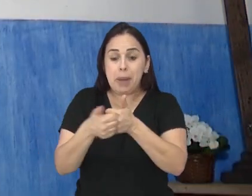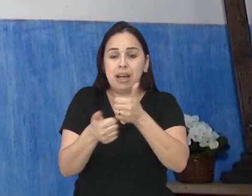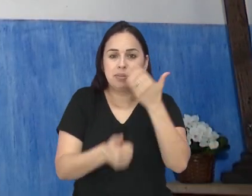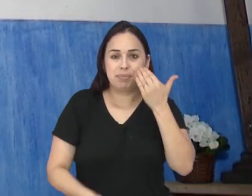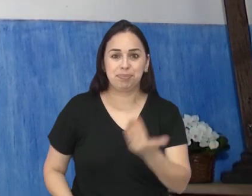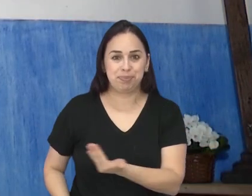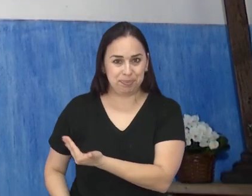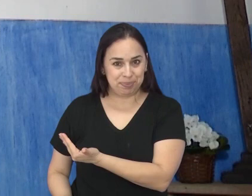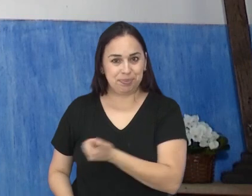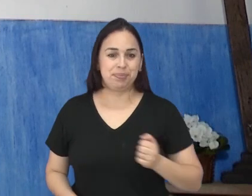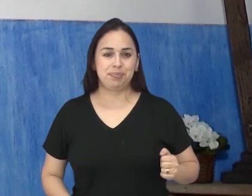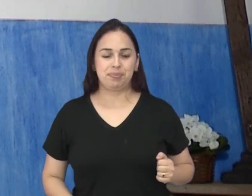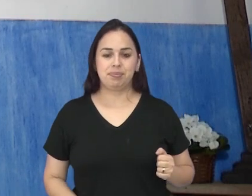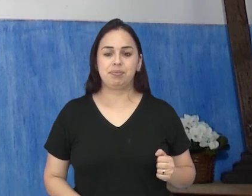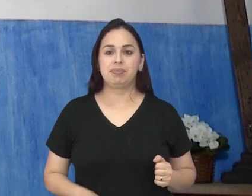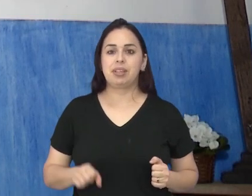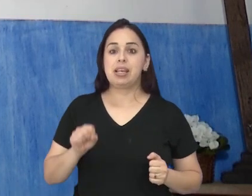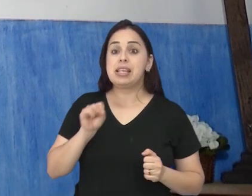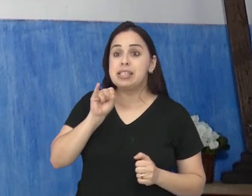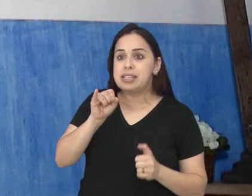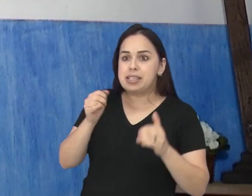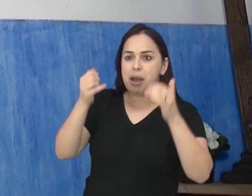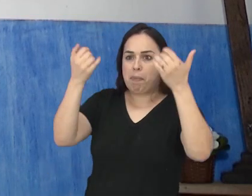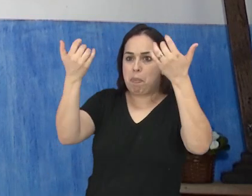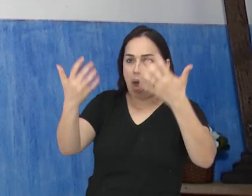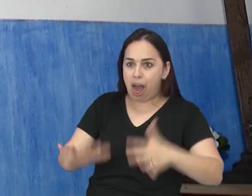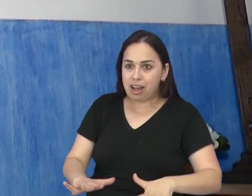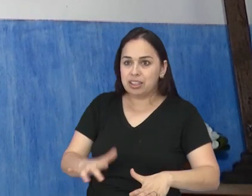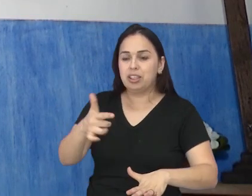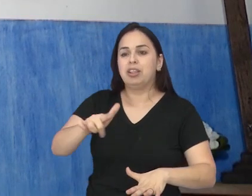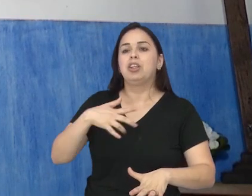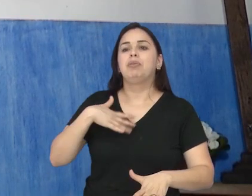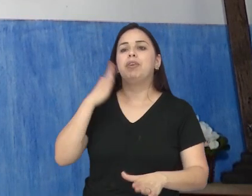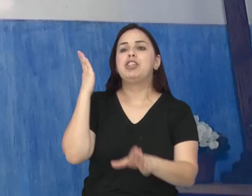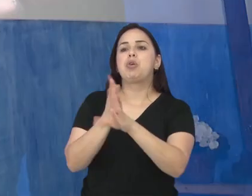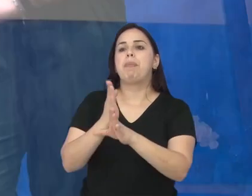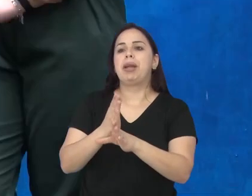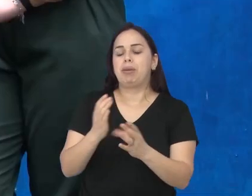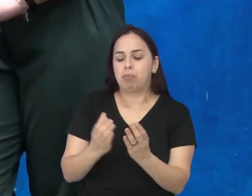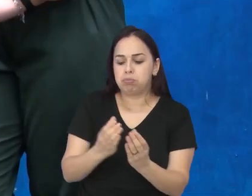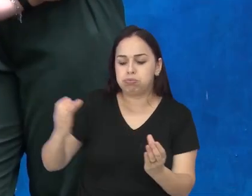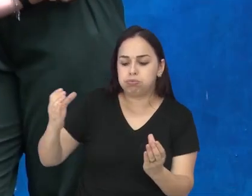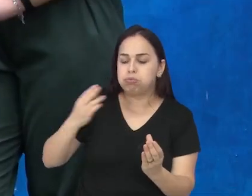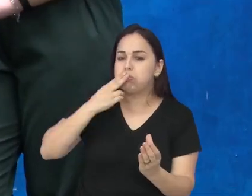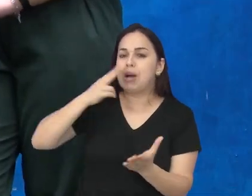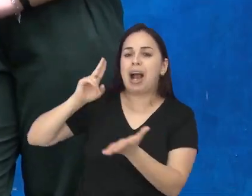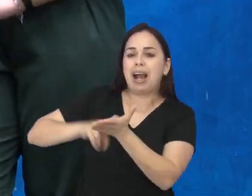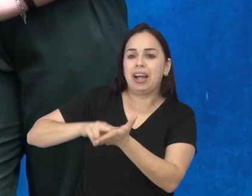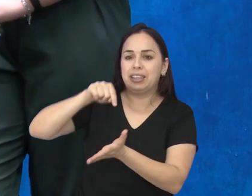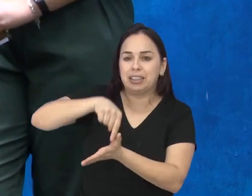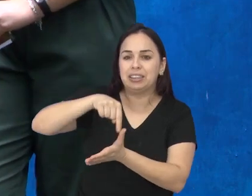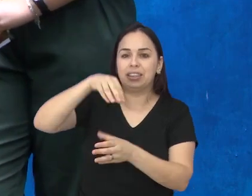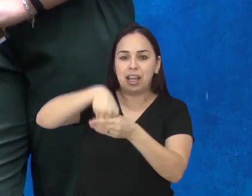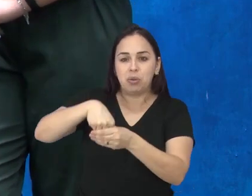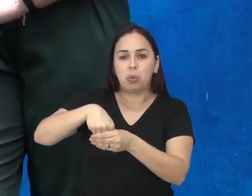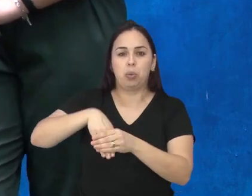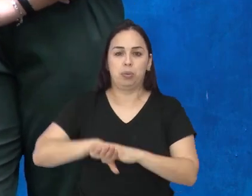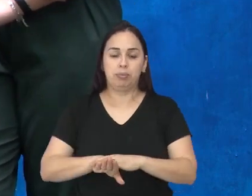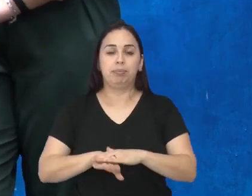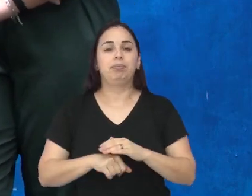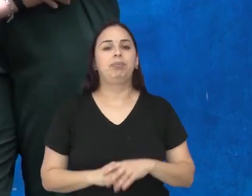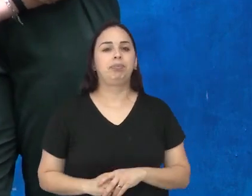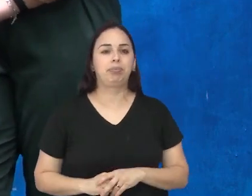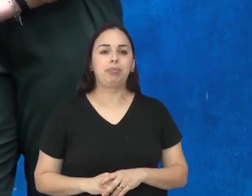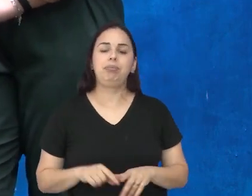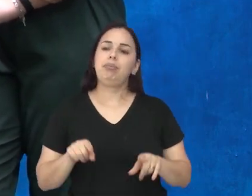da capelinha. Enterrado. Se ela cair de novo, todo mundo vai saber. Vai saber da Um dia eles vão saber porque um dia, ela já fala um motivo